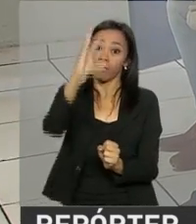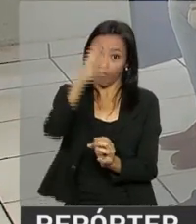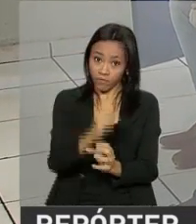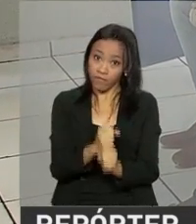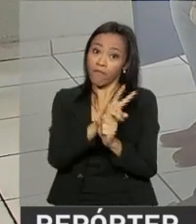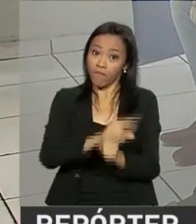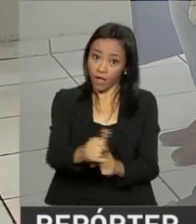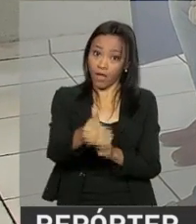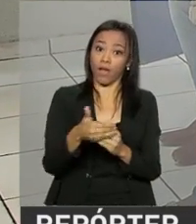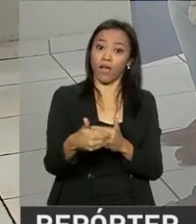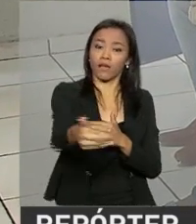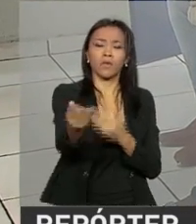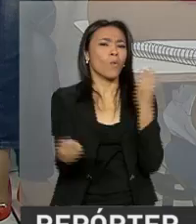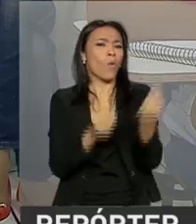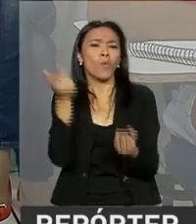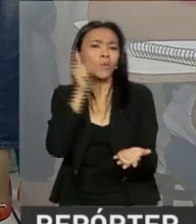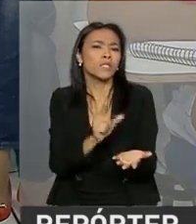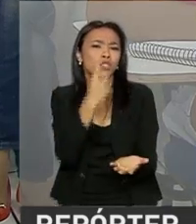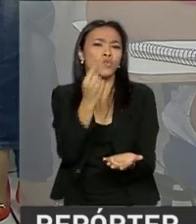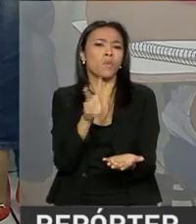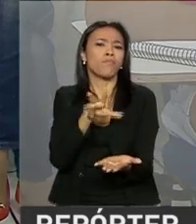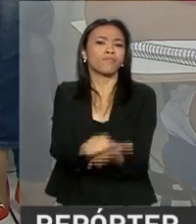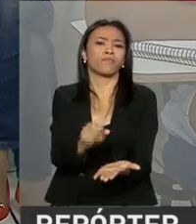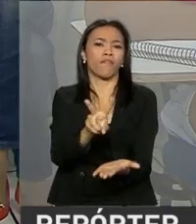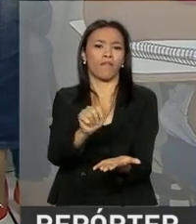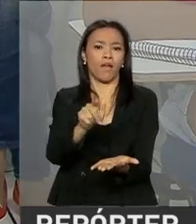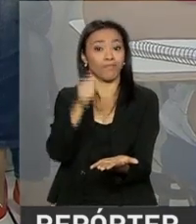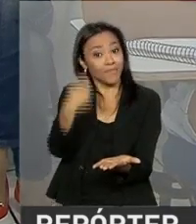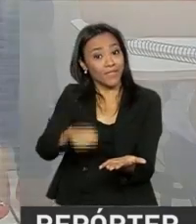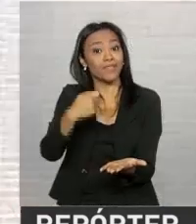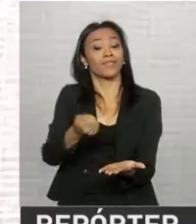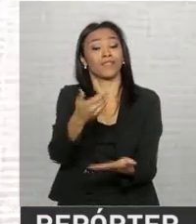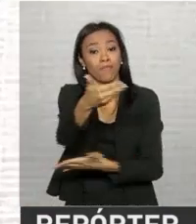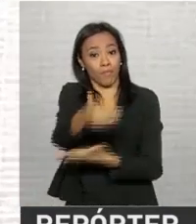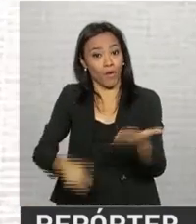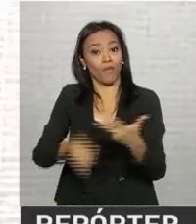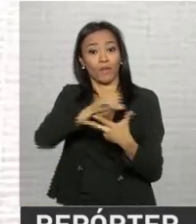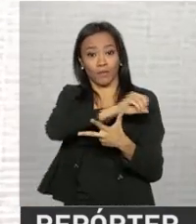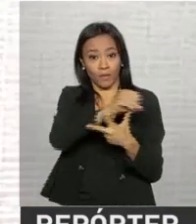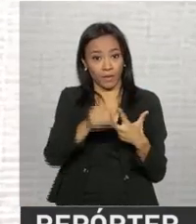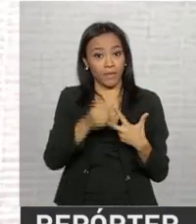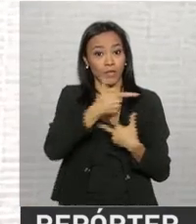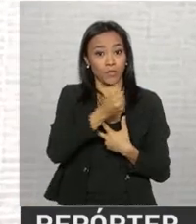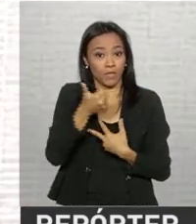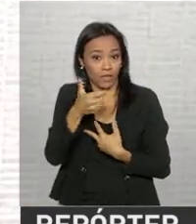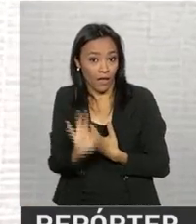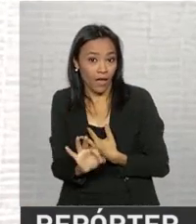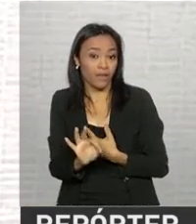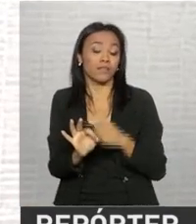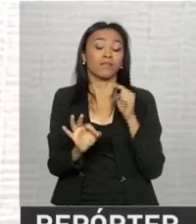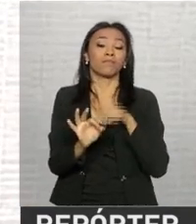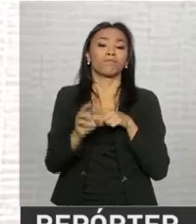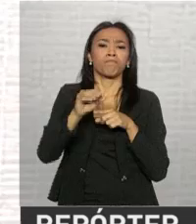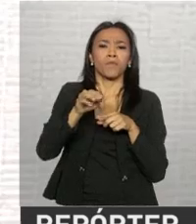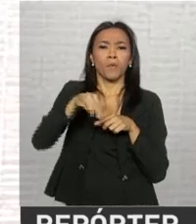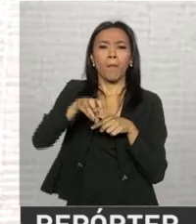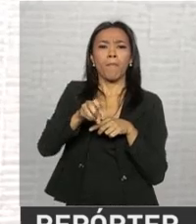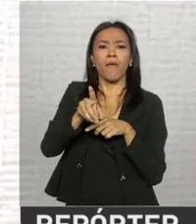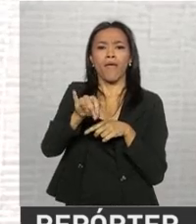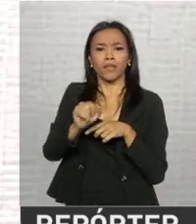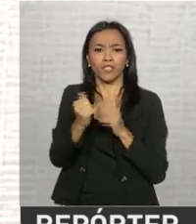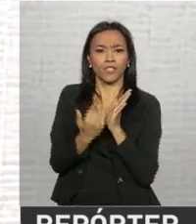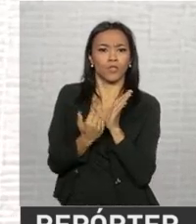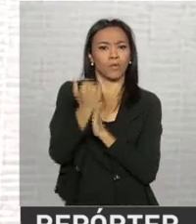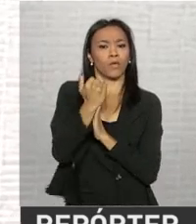Para concorrer, o estudante precisa ter feito o Enem a partir de 2010, ter obtido uma média